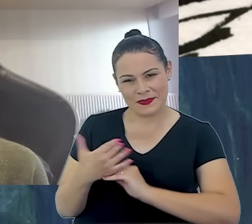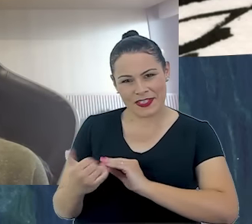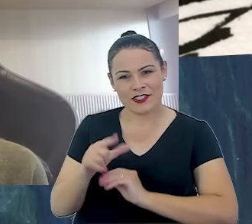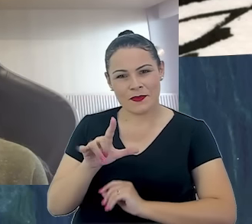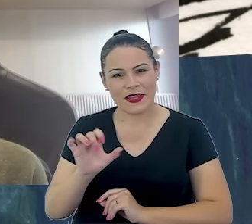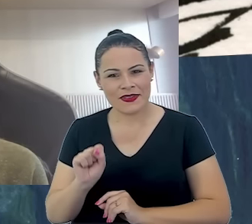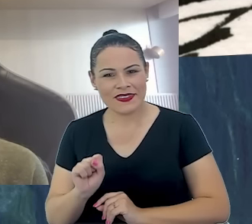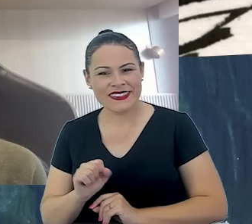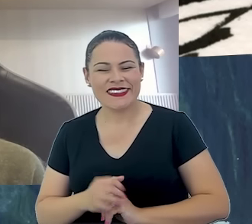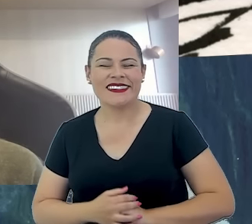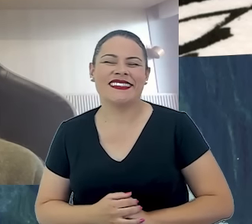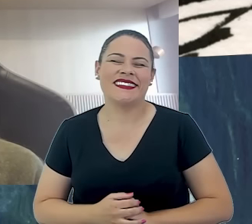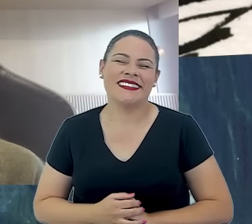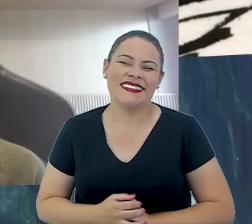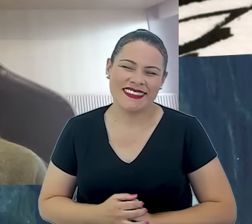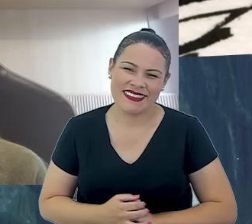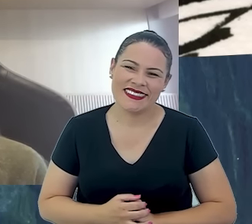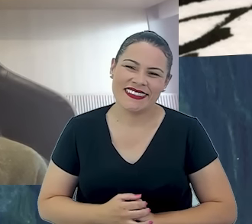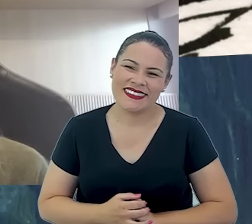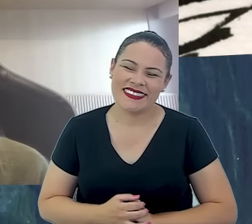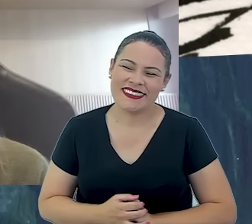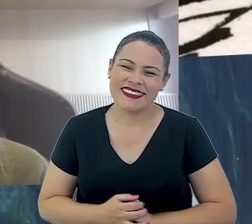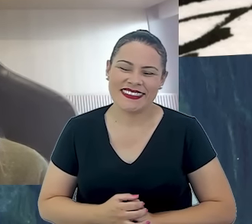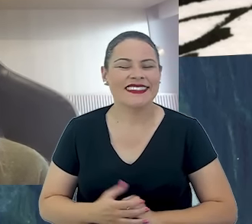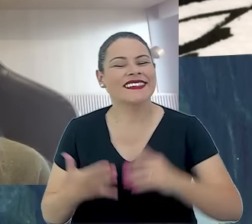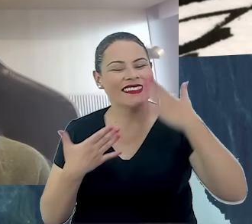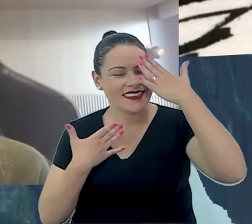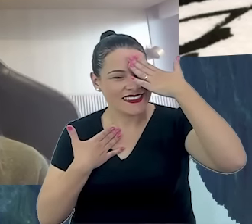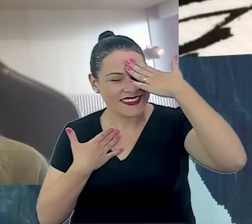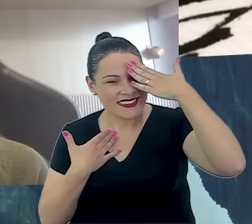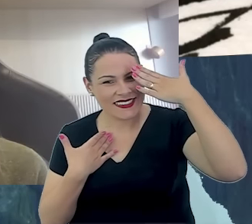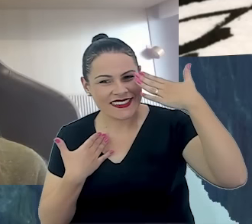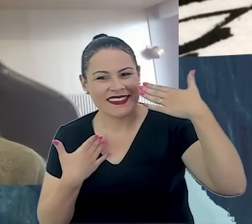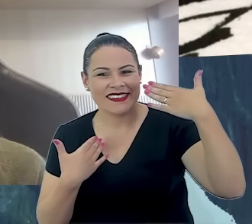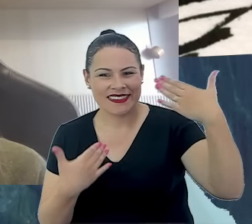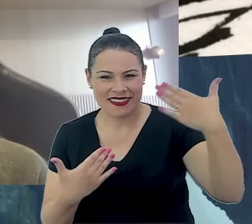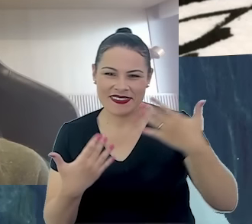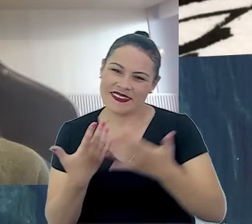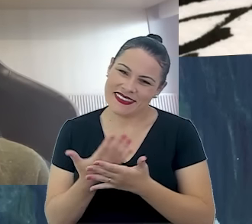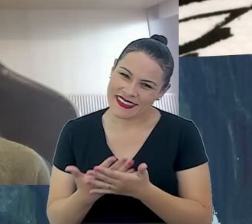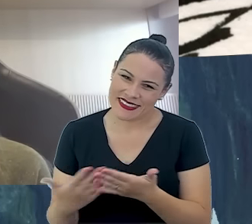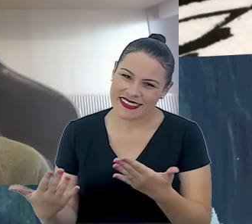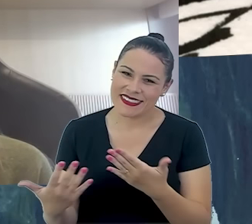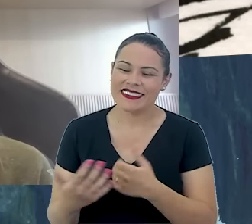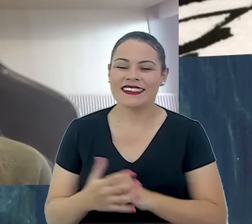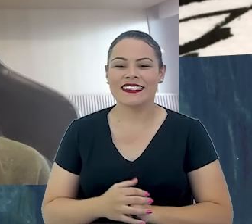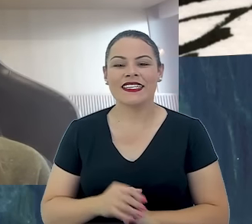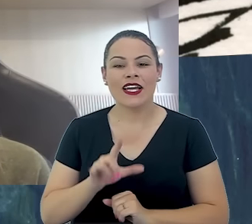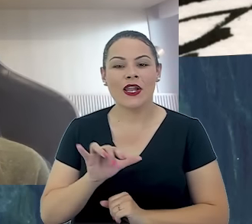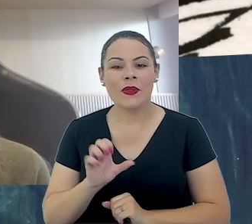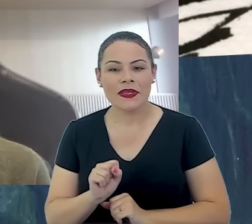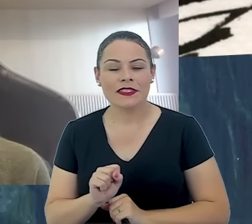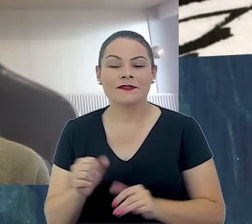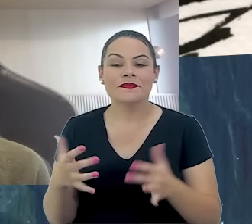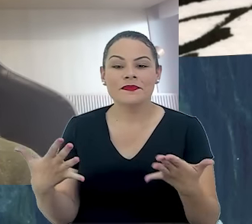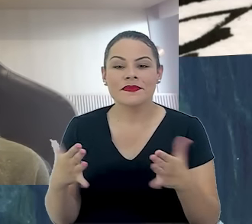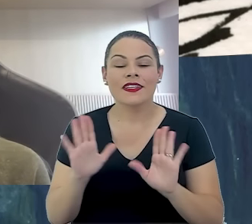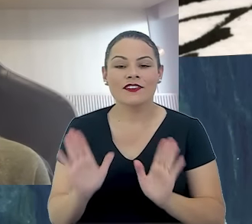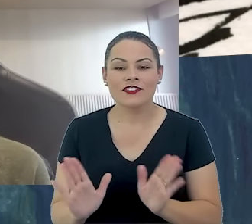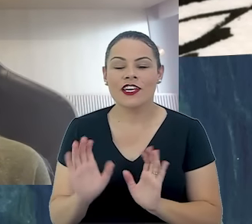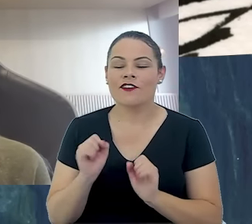por favor tudo bem bom muito obrigado pela pela pela gentileza Luiz b